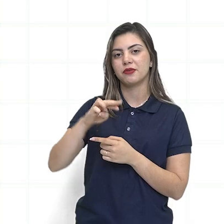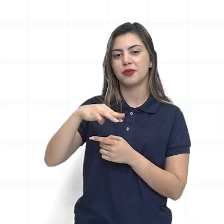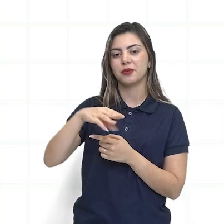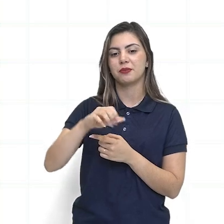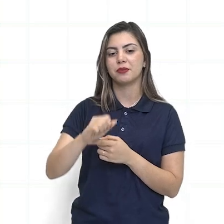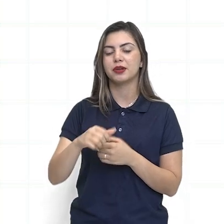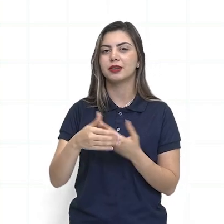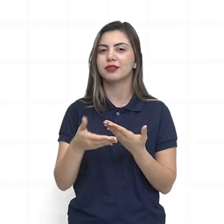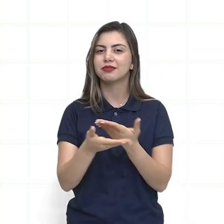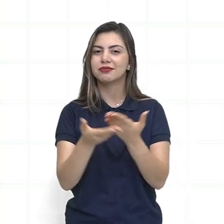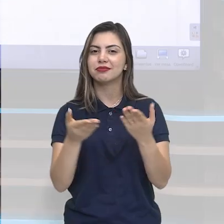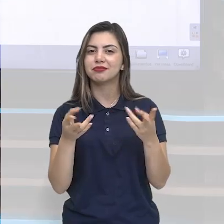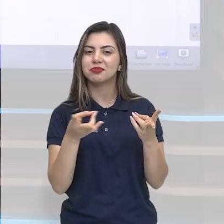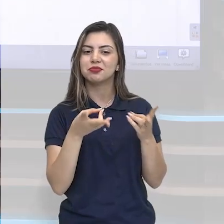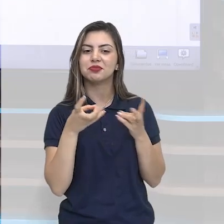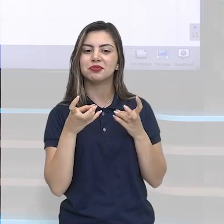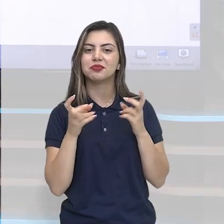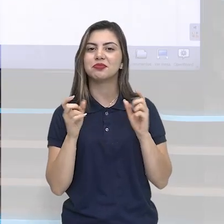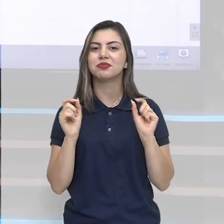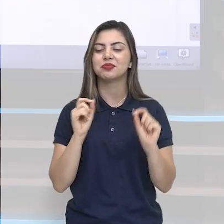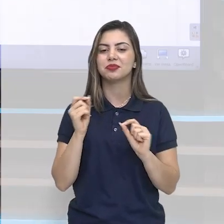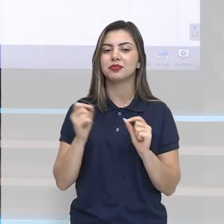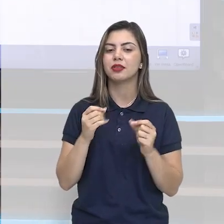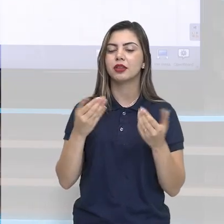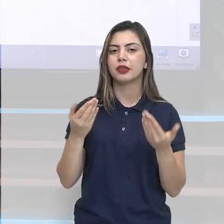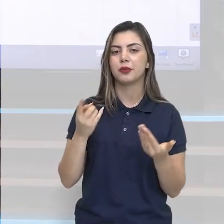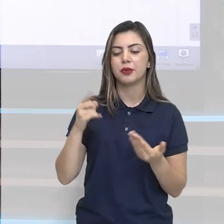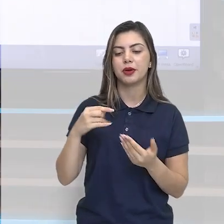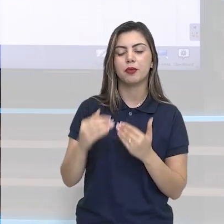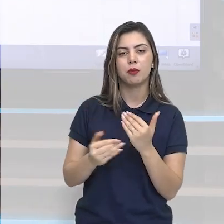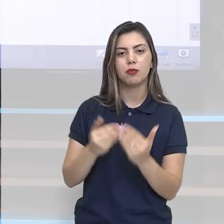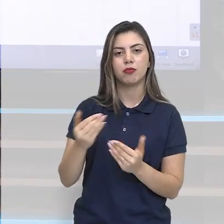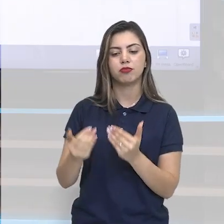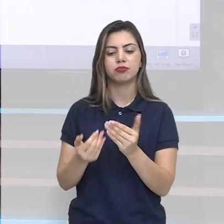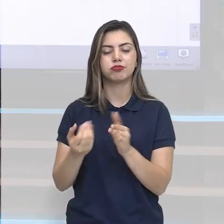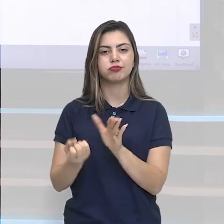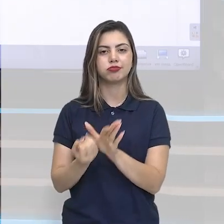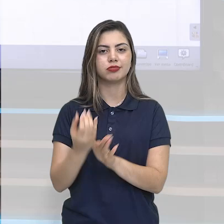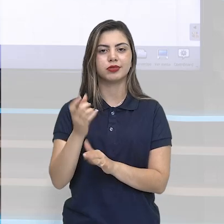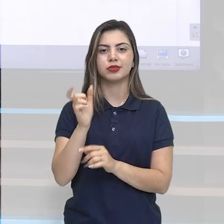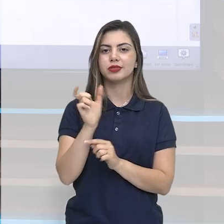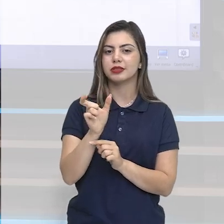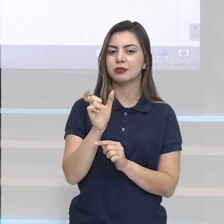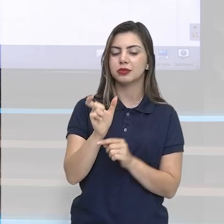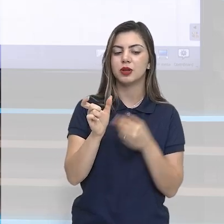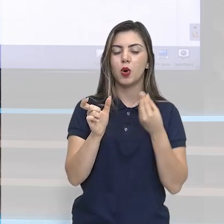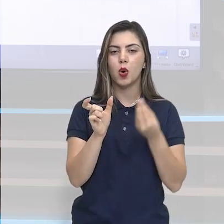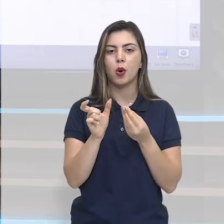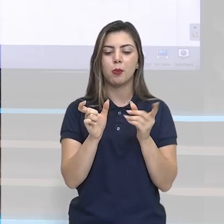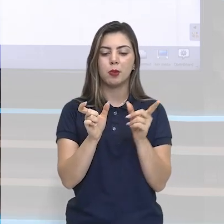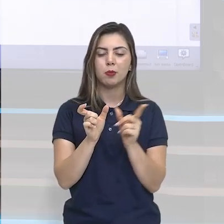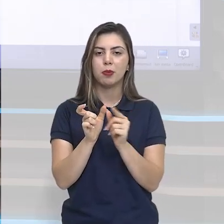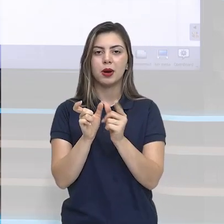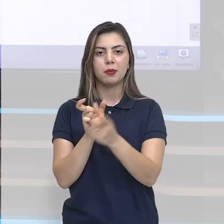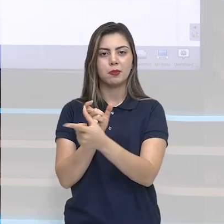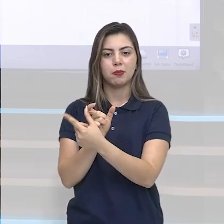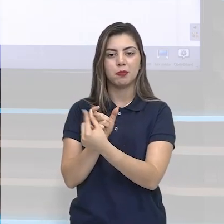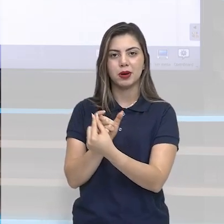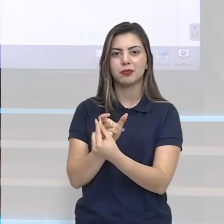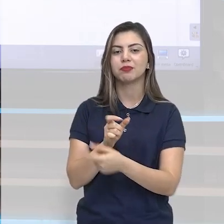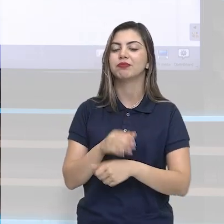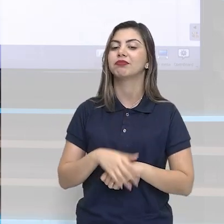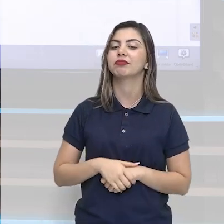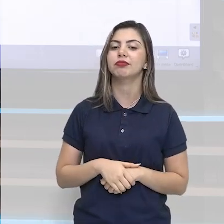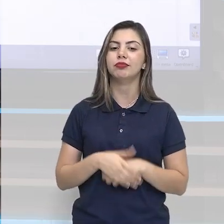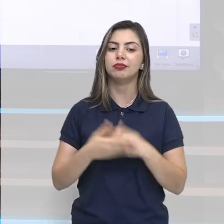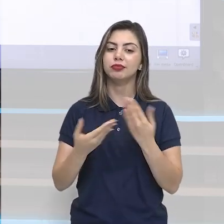Gente, vocês perceberam aqui nesse primeiro processo de formação, de constituição das palavras numa língua?